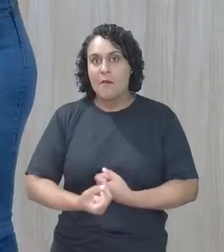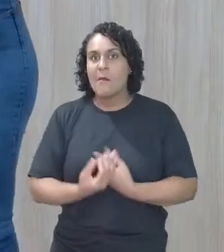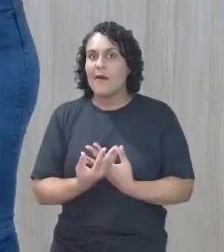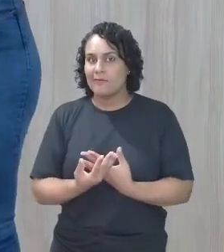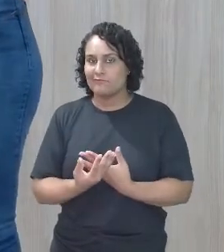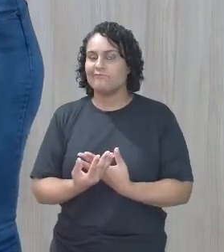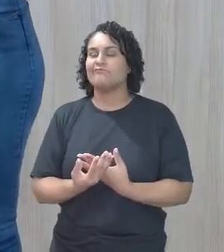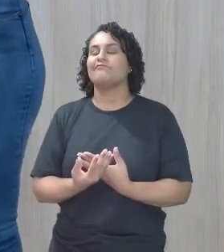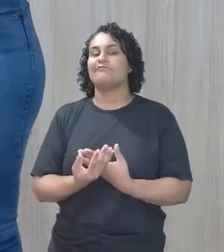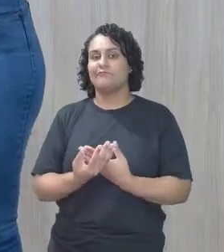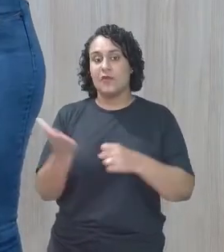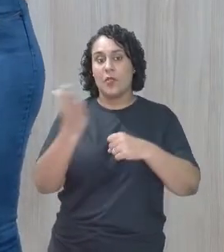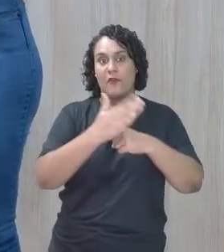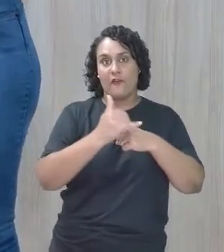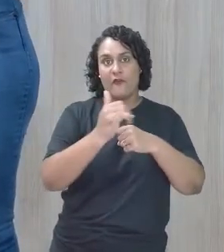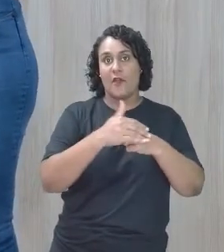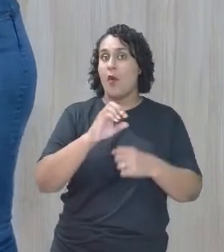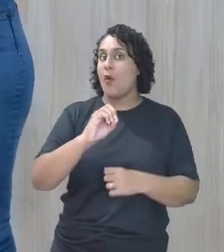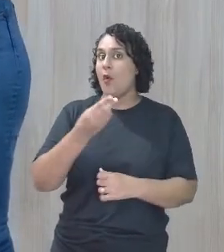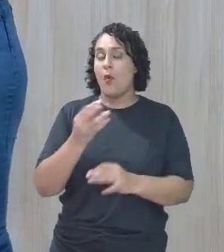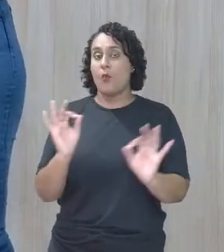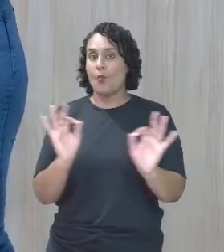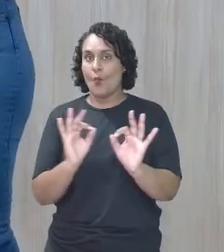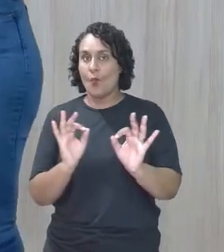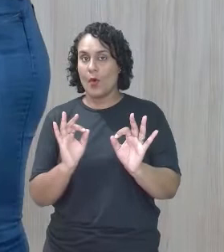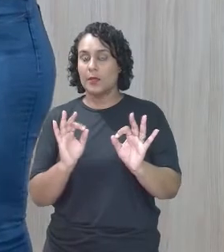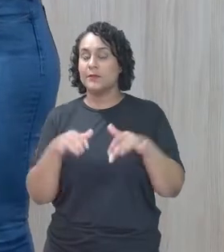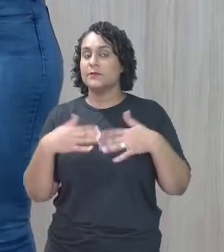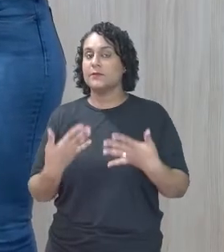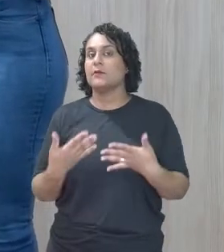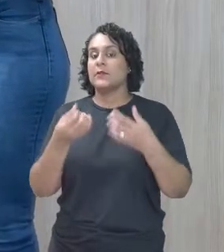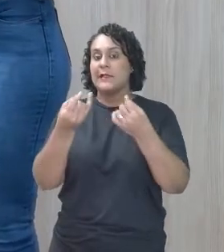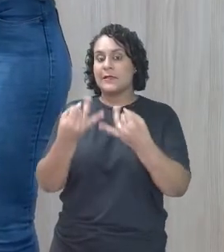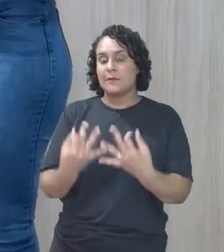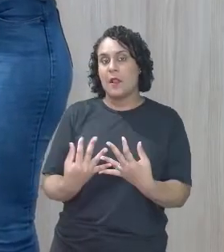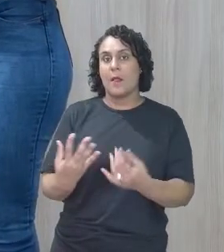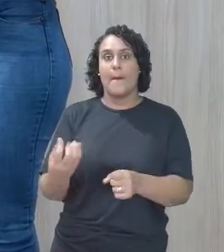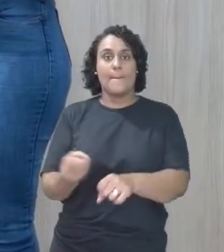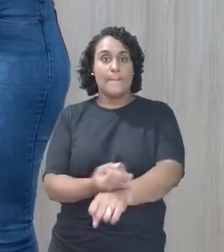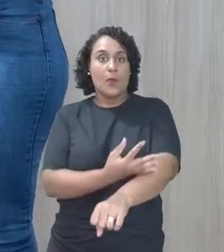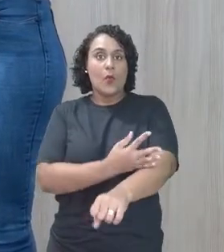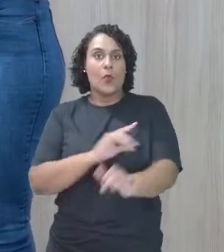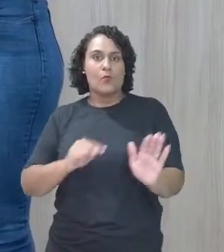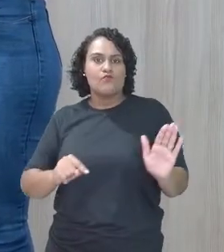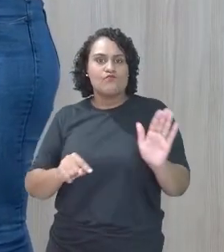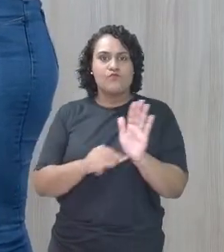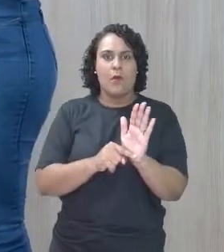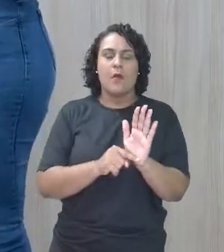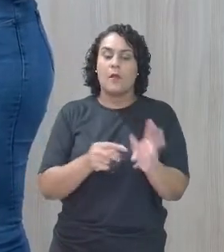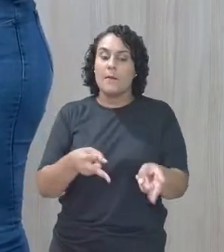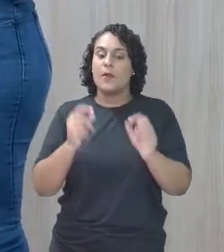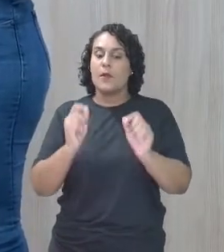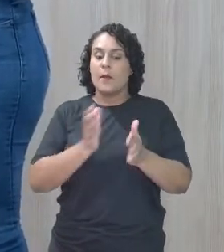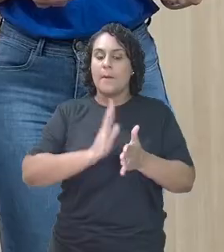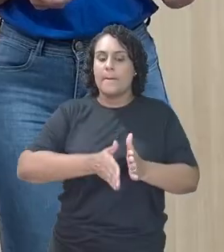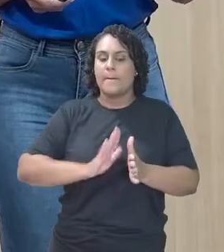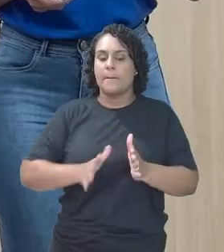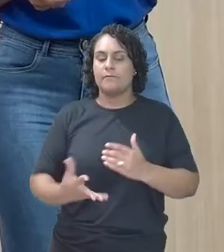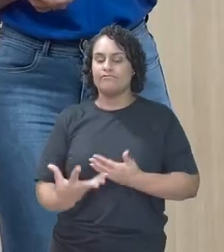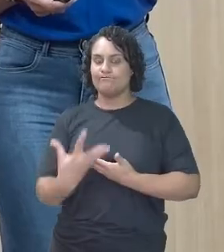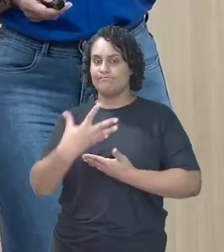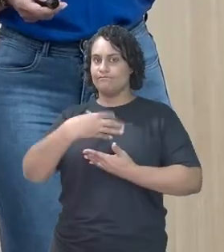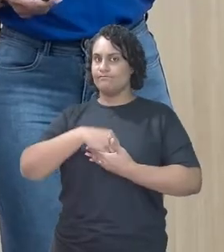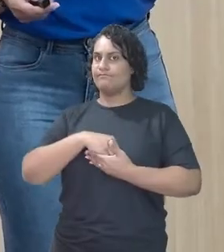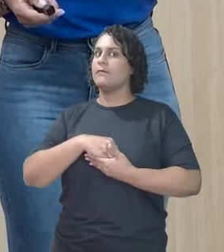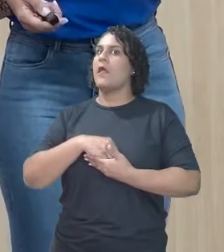no viés afetivo ou não. Então, quando a gente fala de emoções negativas, a gente percebe que o processo de